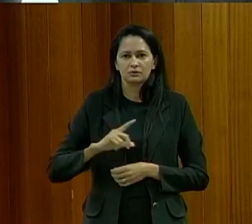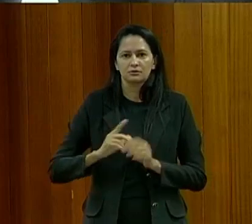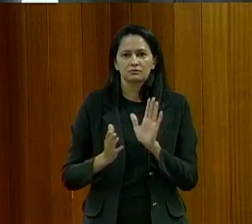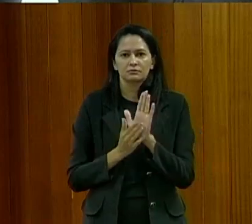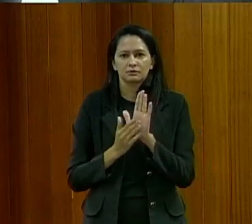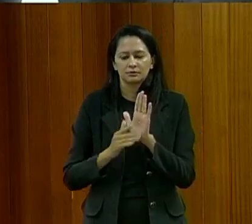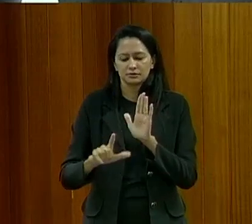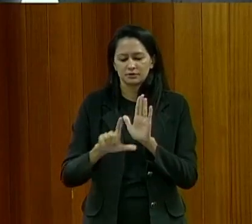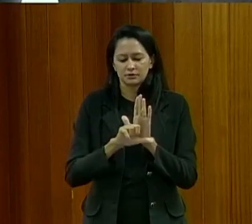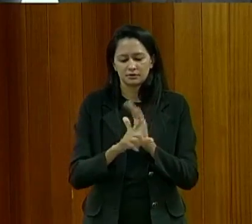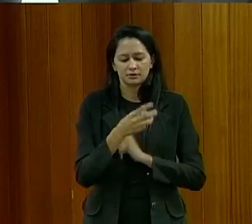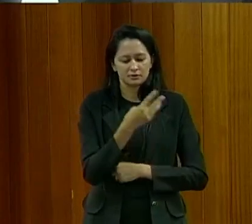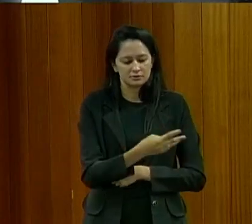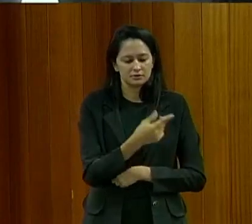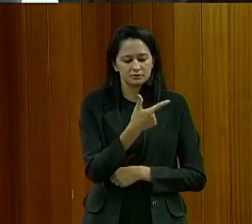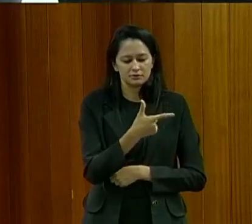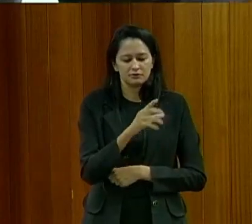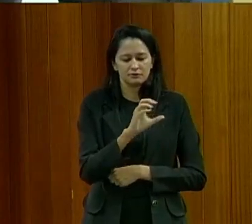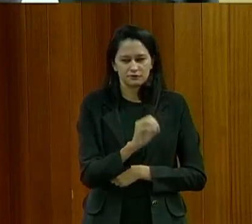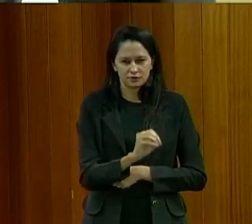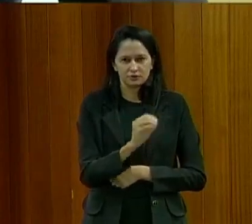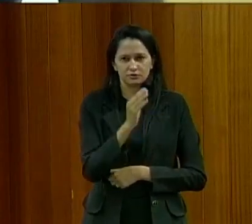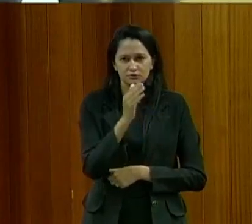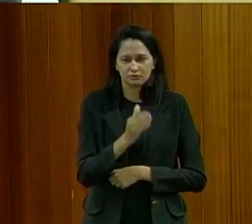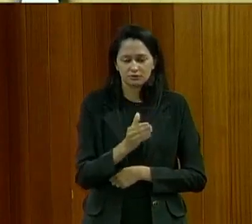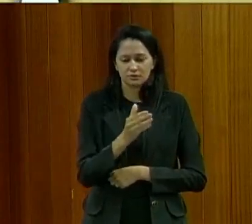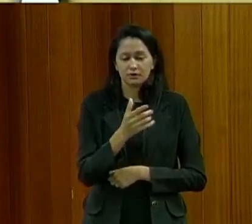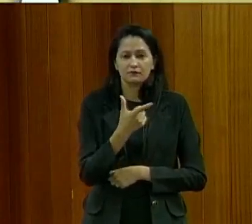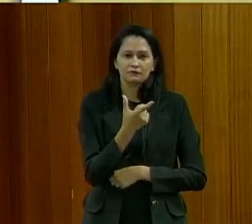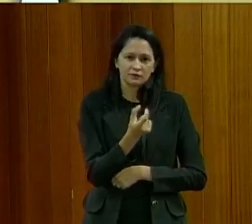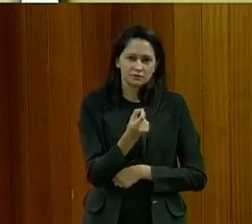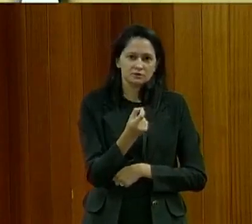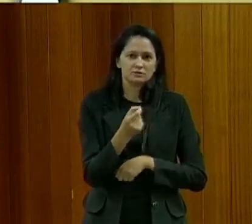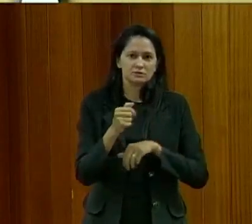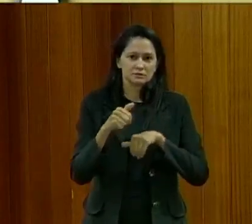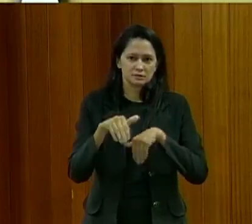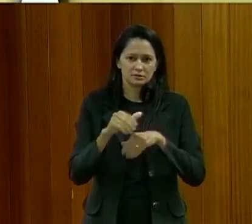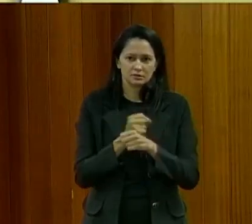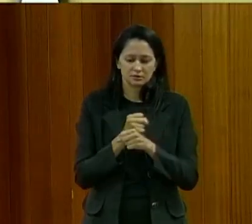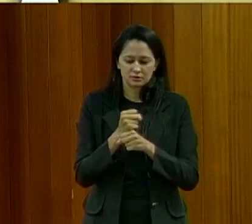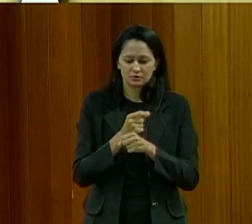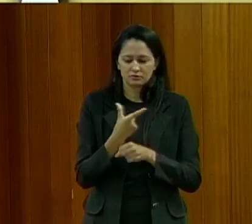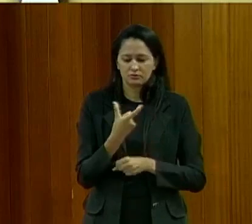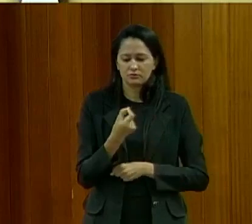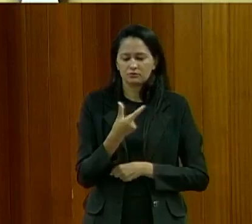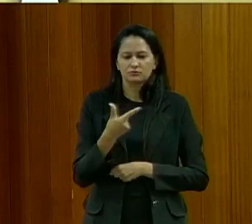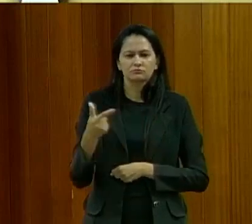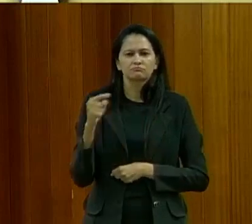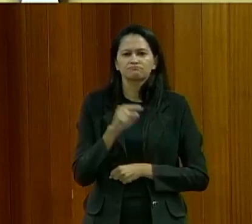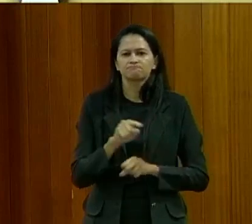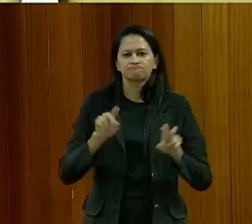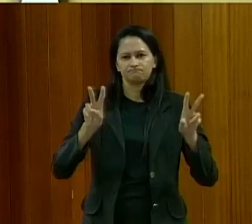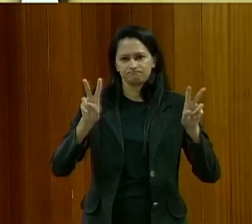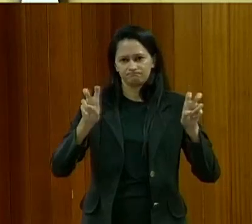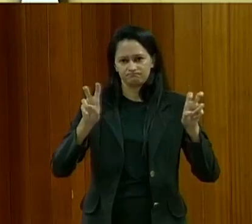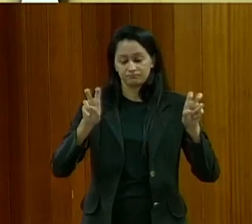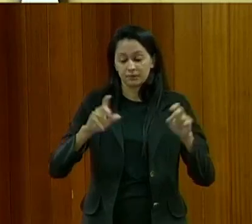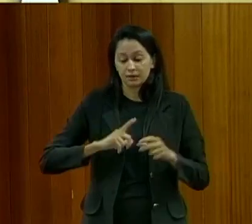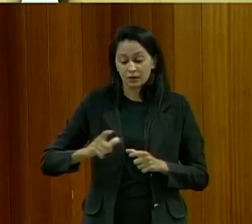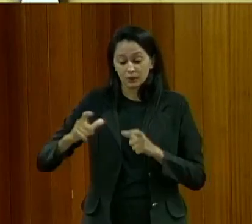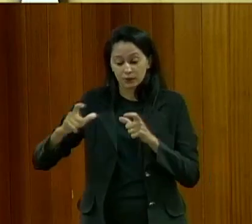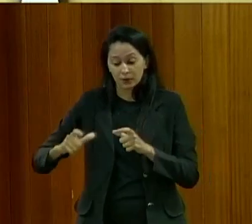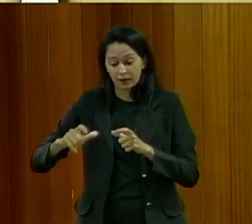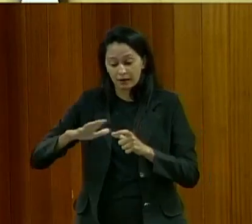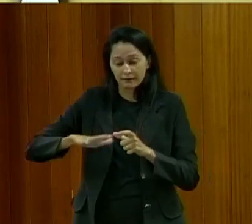de número 320, de 20 de setembro de 2022, que declara de utilidade pública a